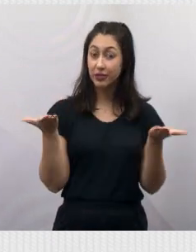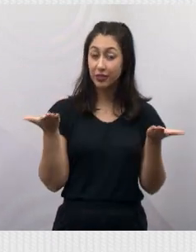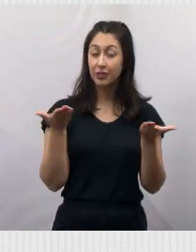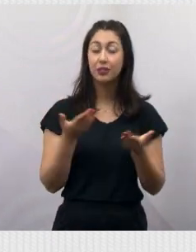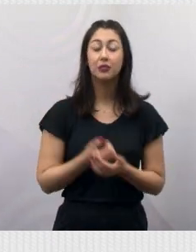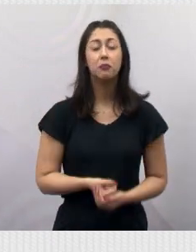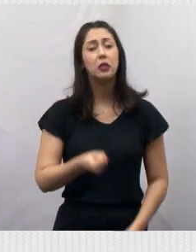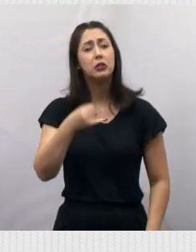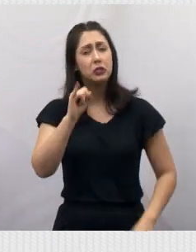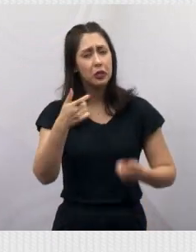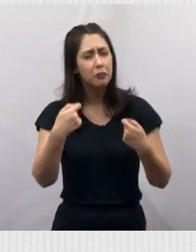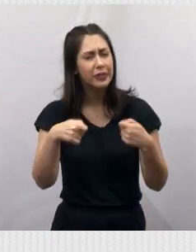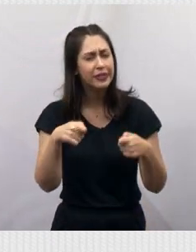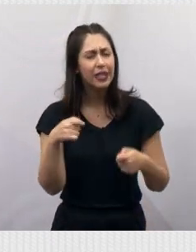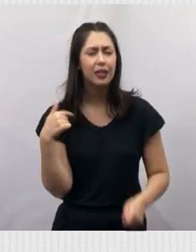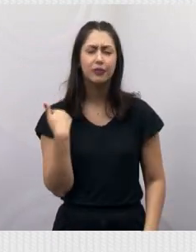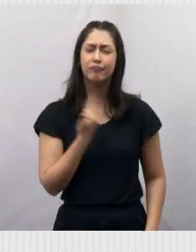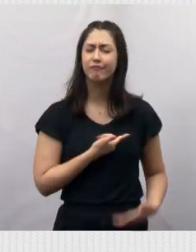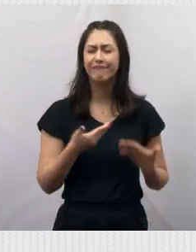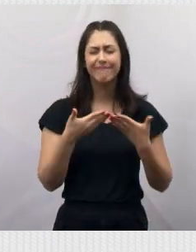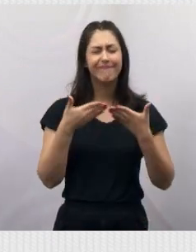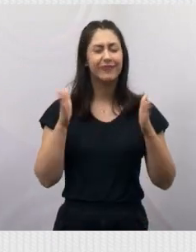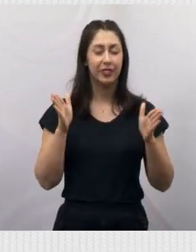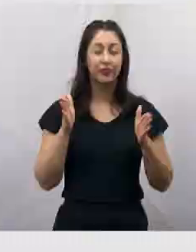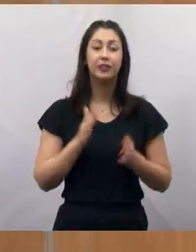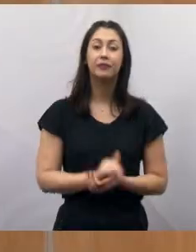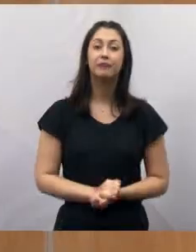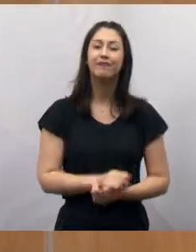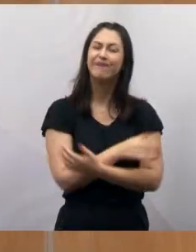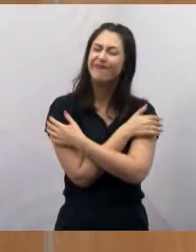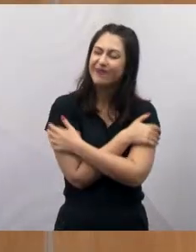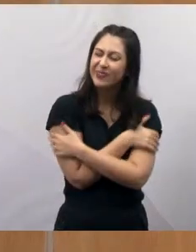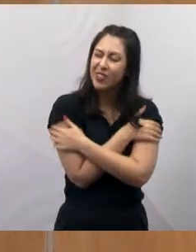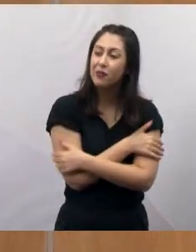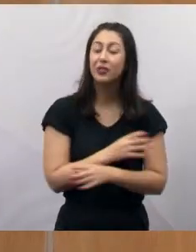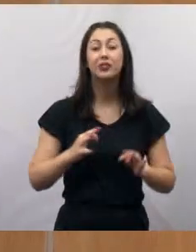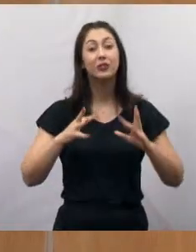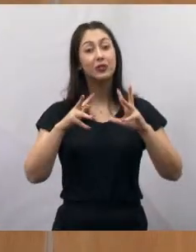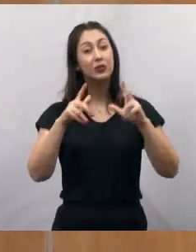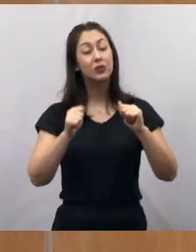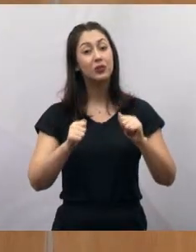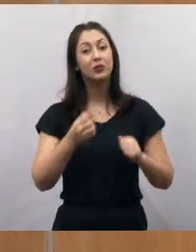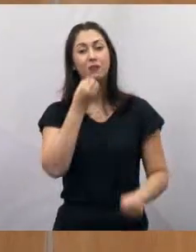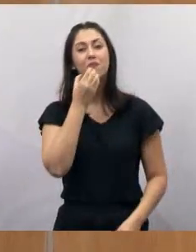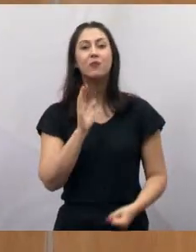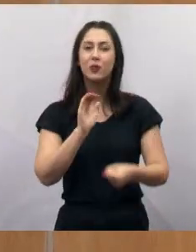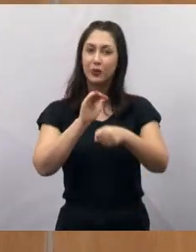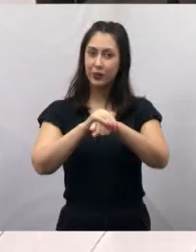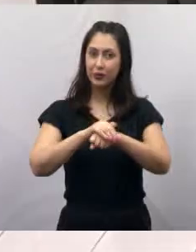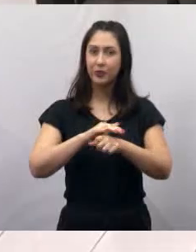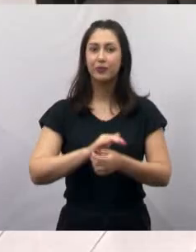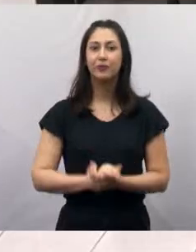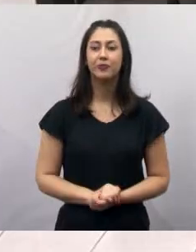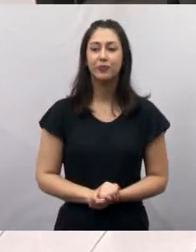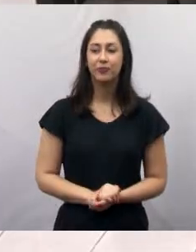Precisando, estamos à disposição de portas abertas. Um forte abraço a todos e uma boa noite.